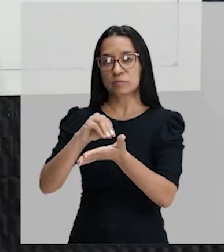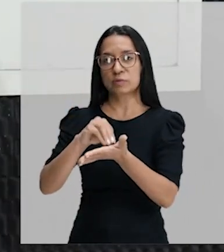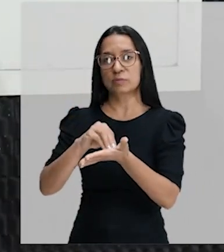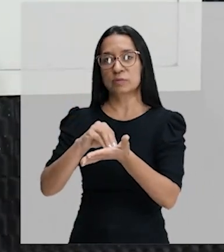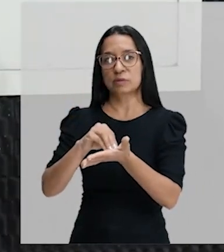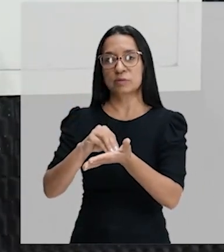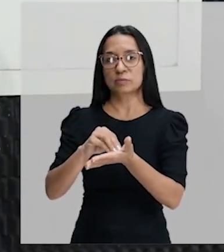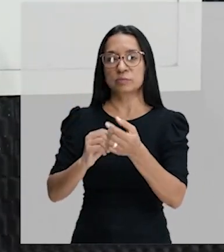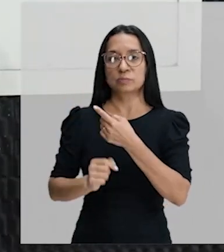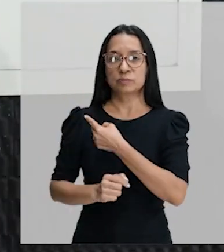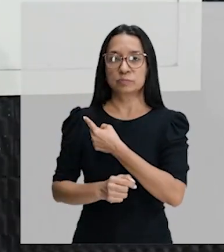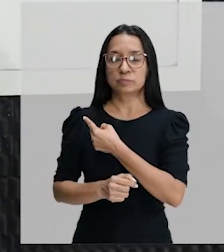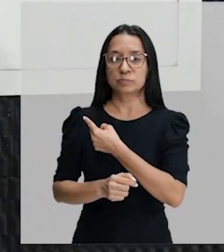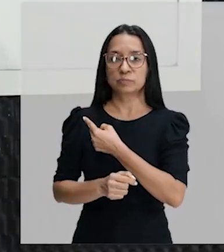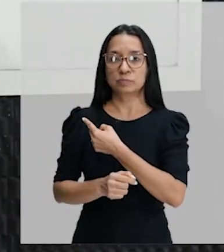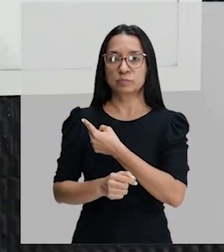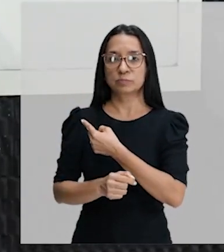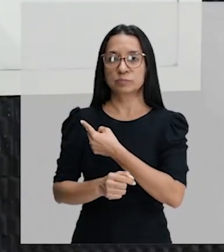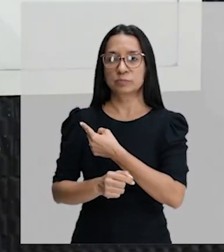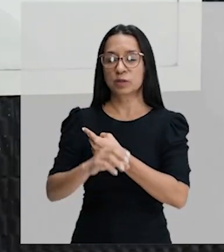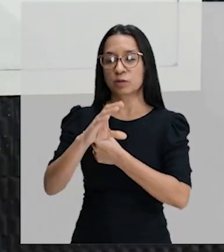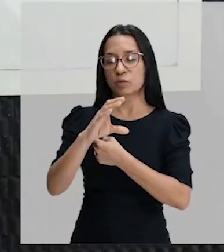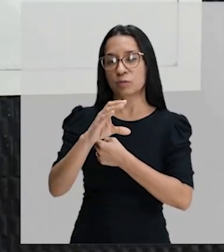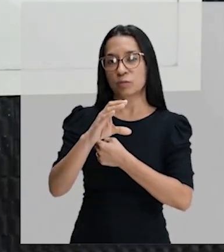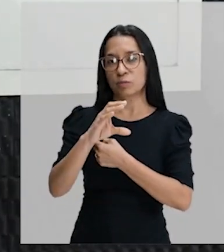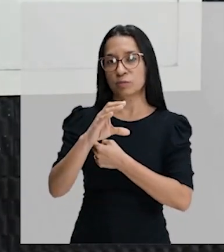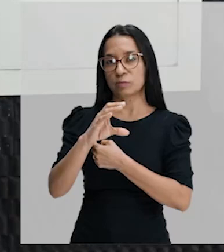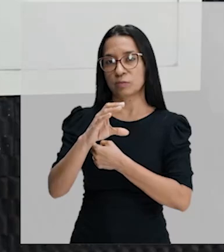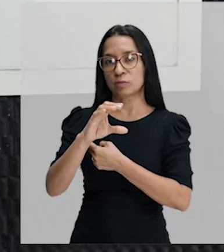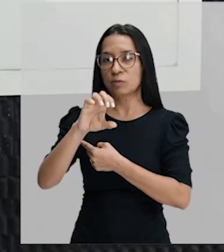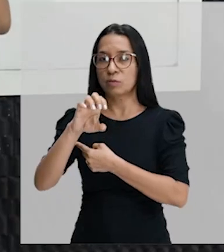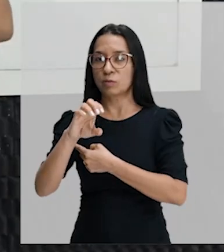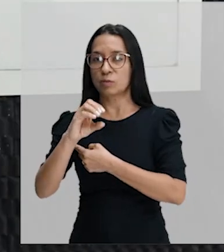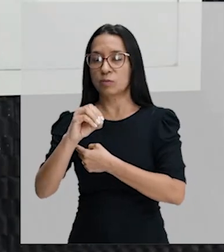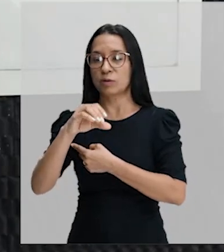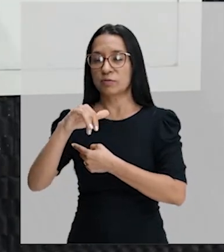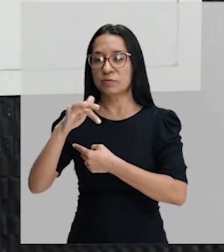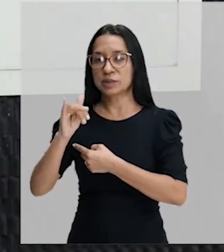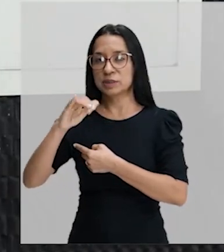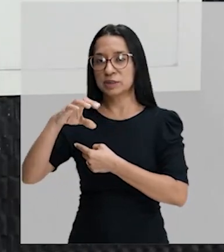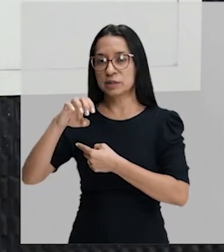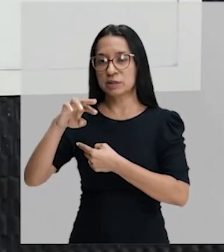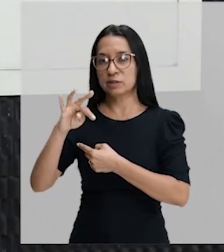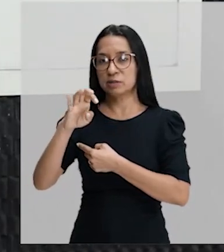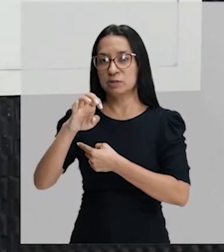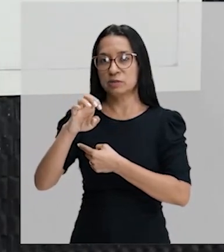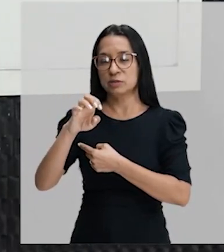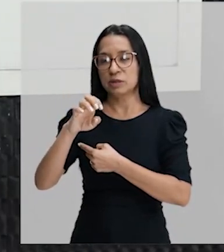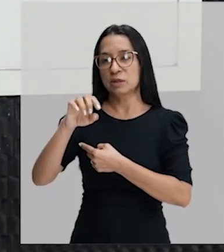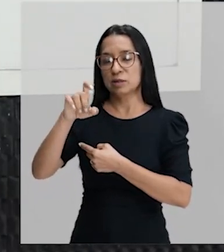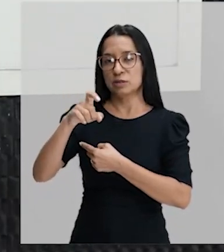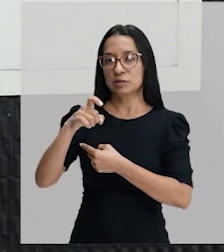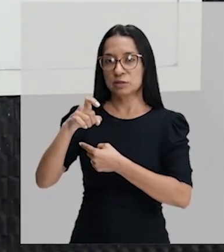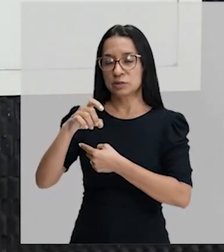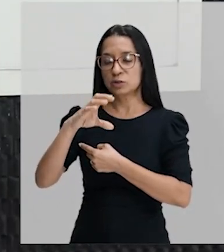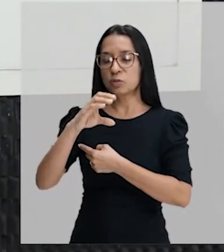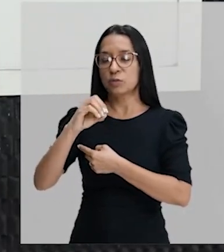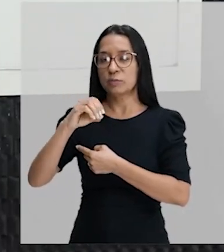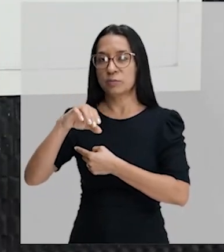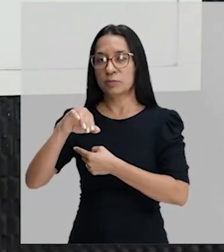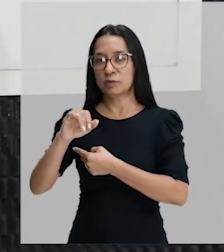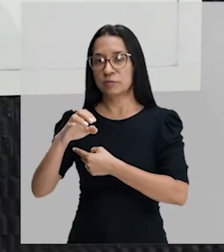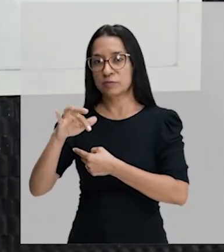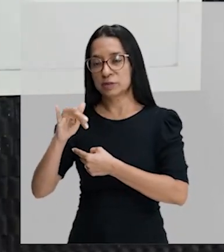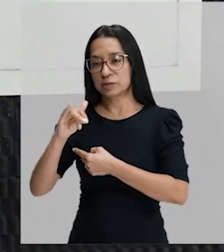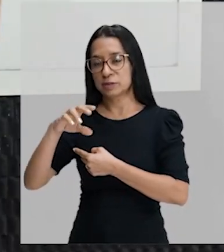os coeficientes de x, aqui são os coeficientes de y. No dx você tira aqui a primeira coluna, que são os